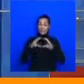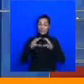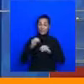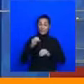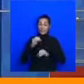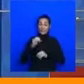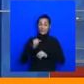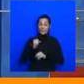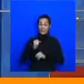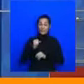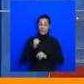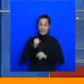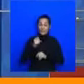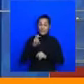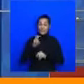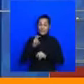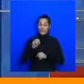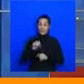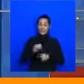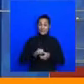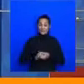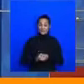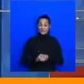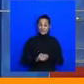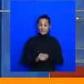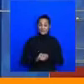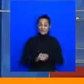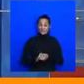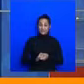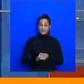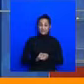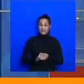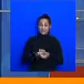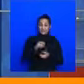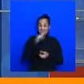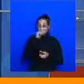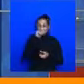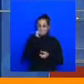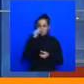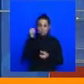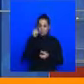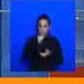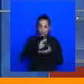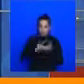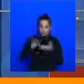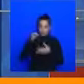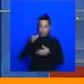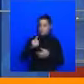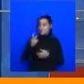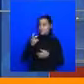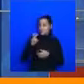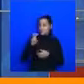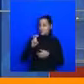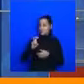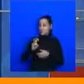número 50, branca 50. Ganha também a partir de 15